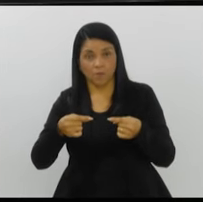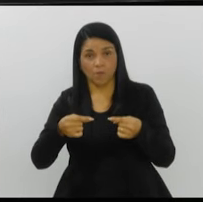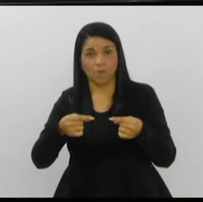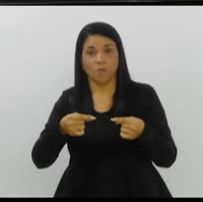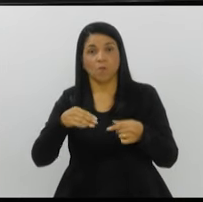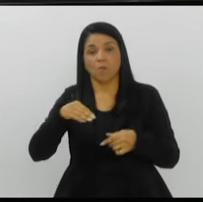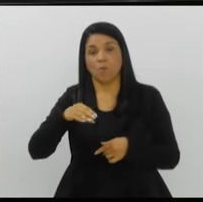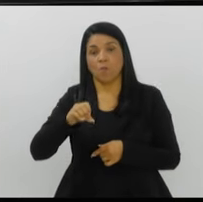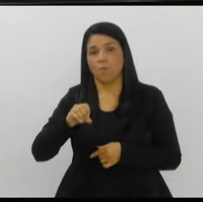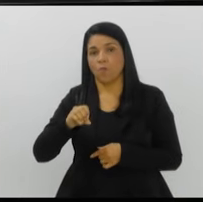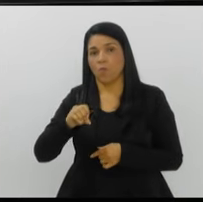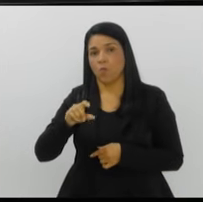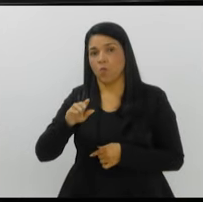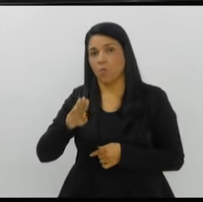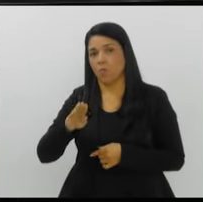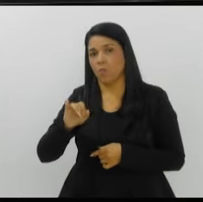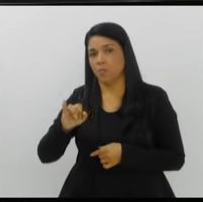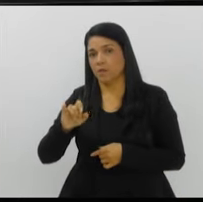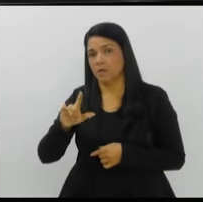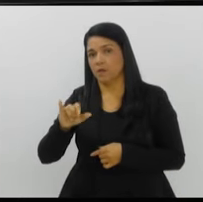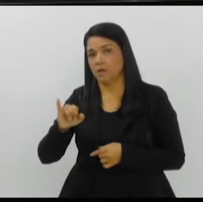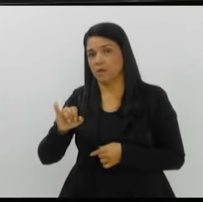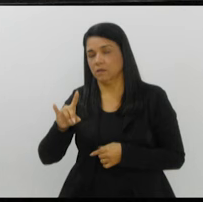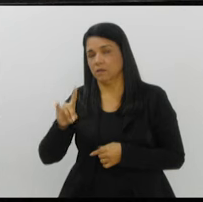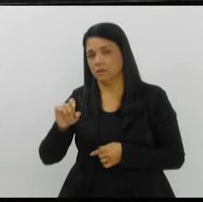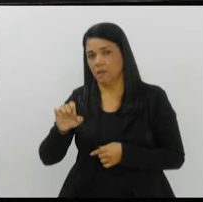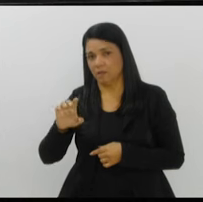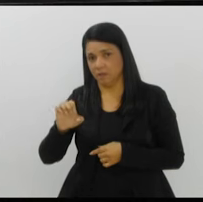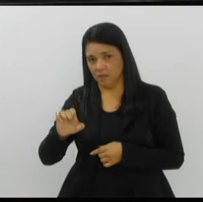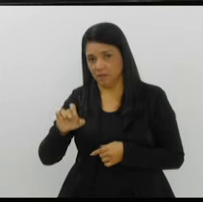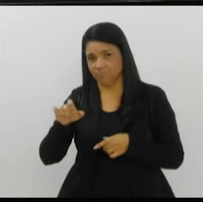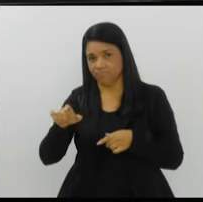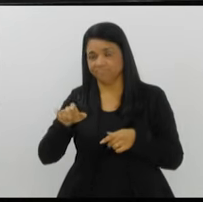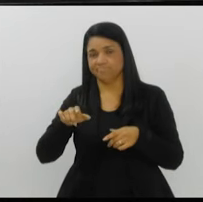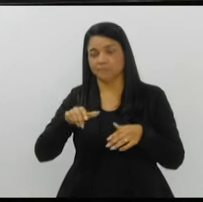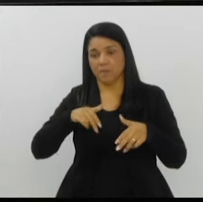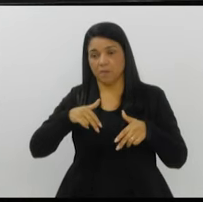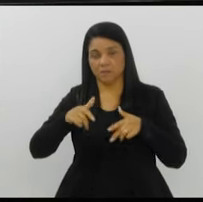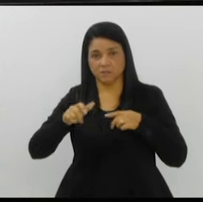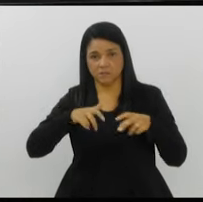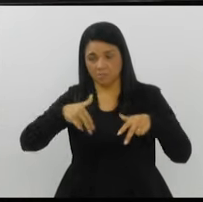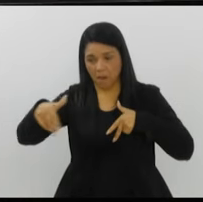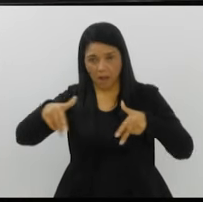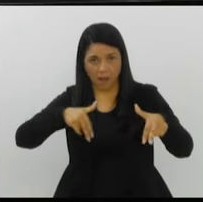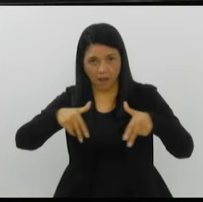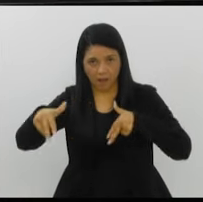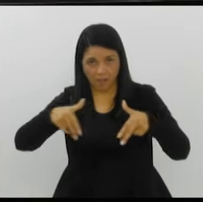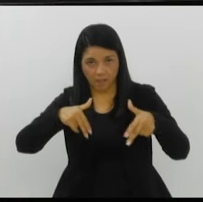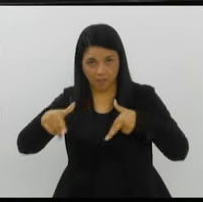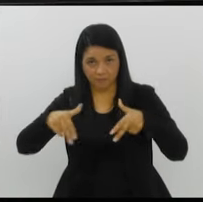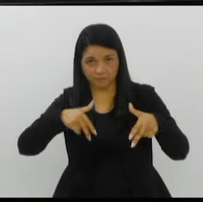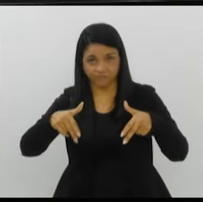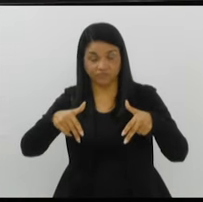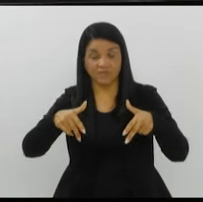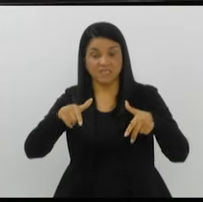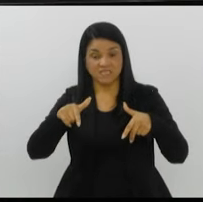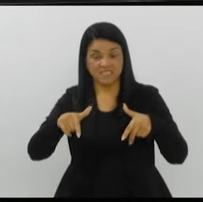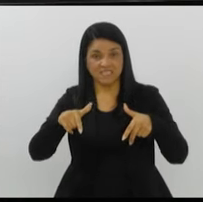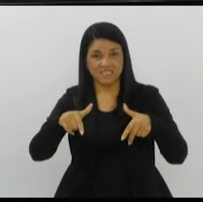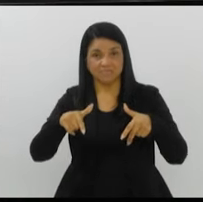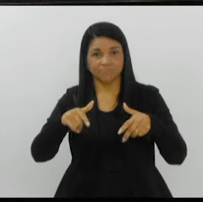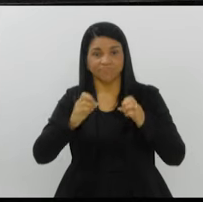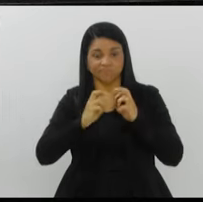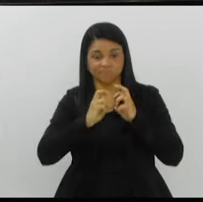mobilidade, porque é um dos temas mais relevantes que nós temos, e se colapsar